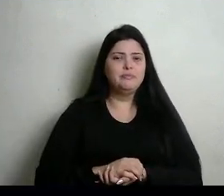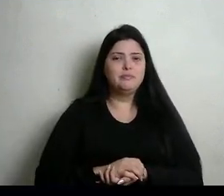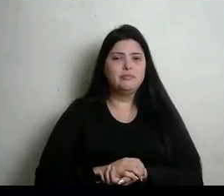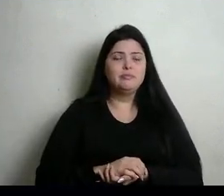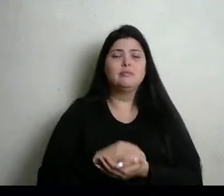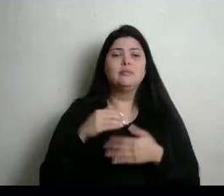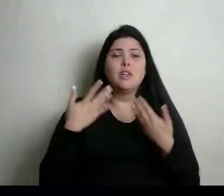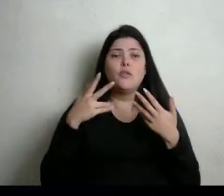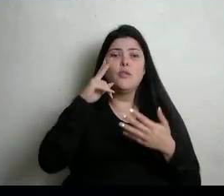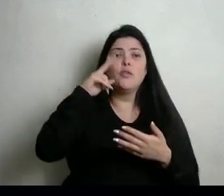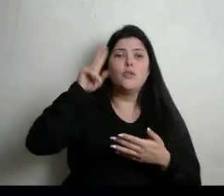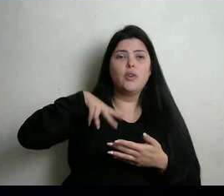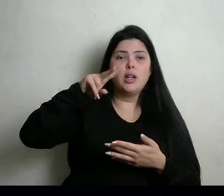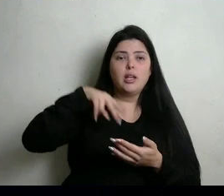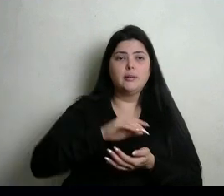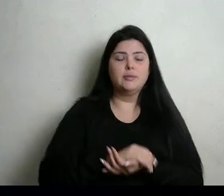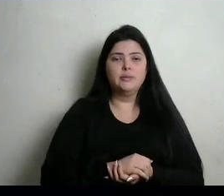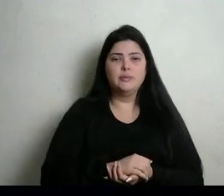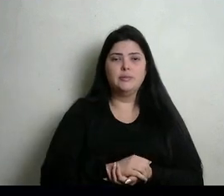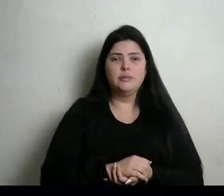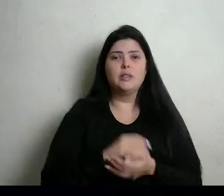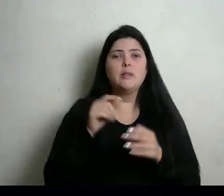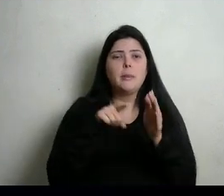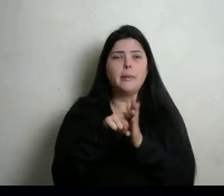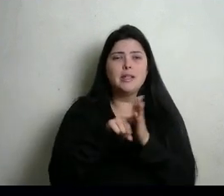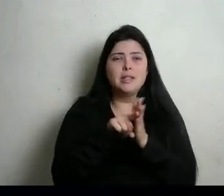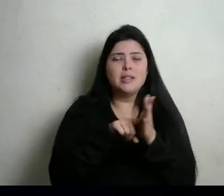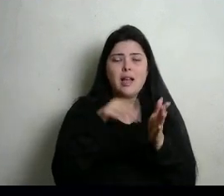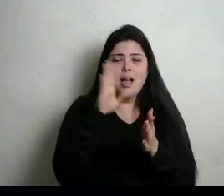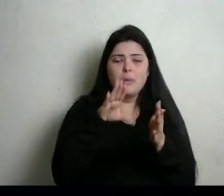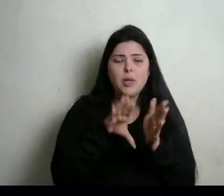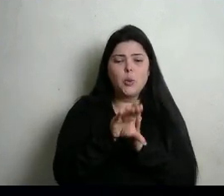ler aqui para vocês. Eu fiz uma pesquisa rápida no Google,